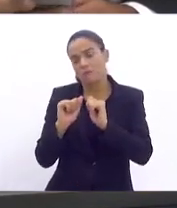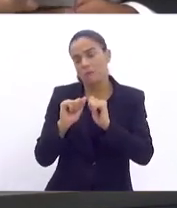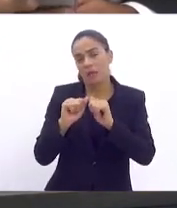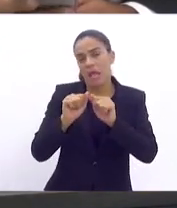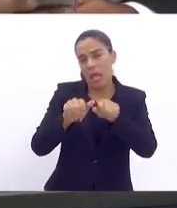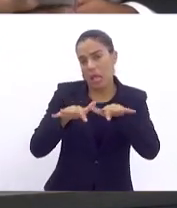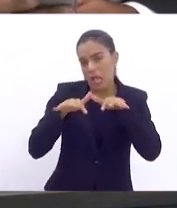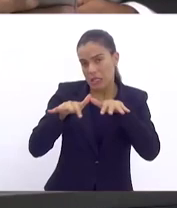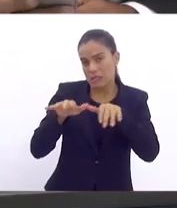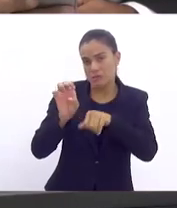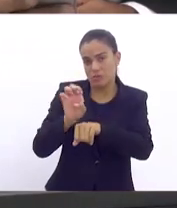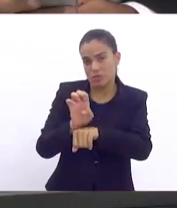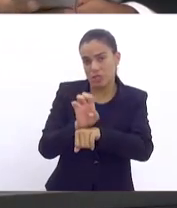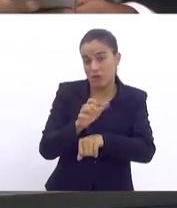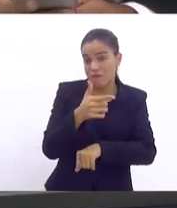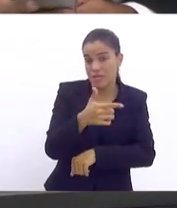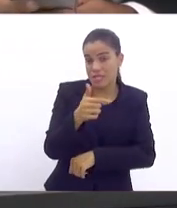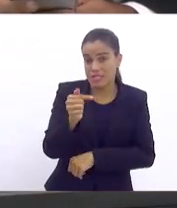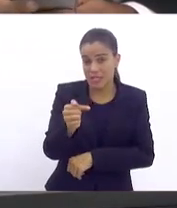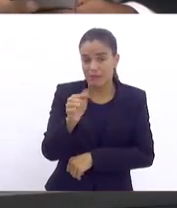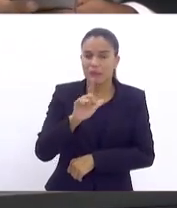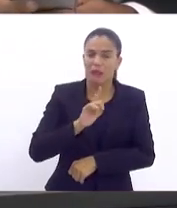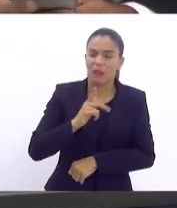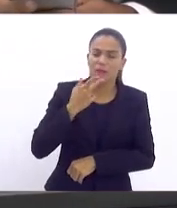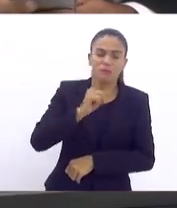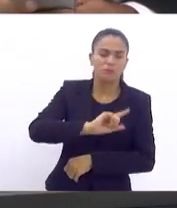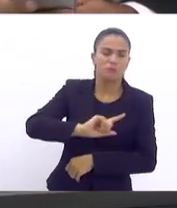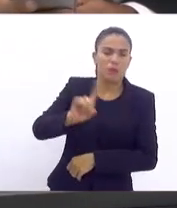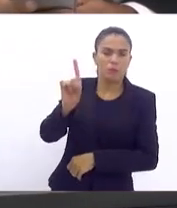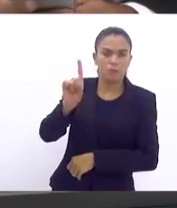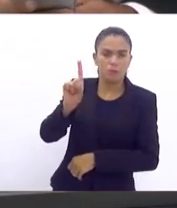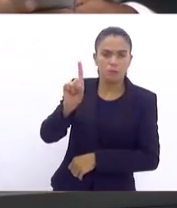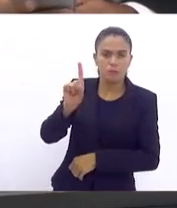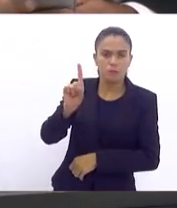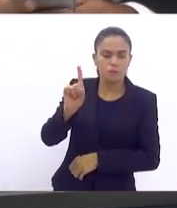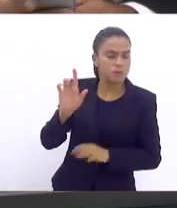27 assembleias cada uma diga não